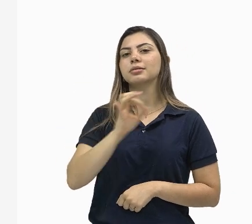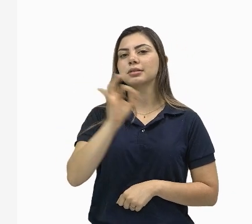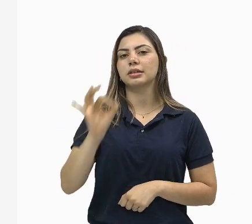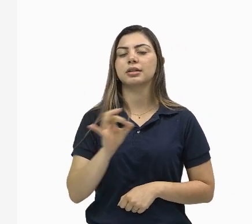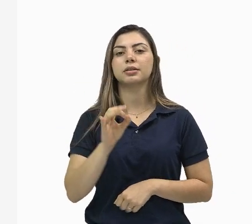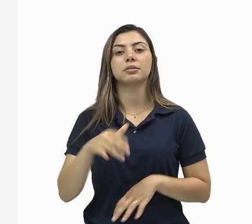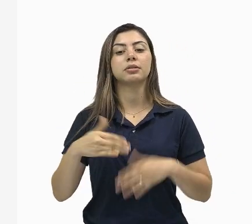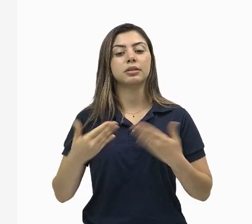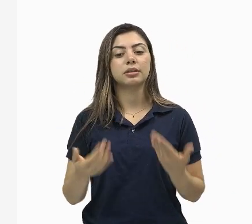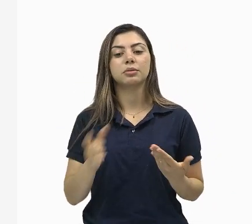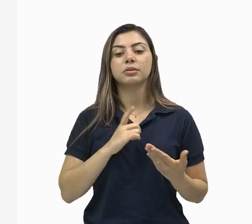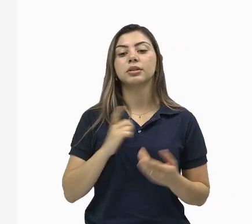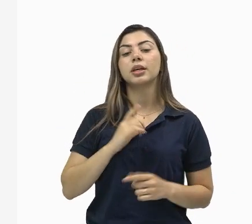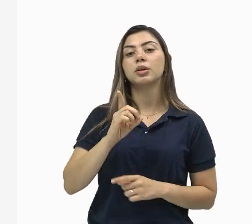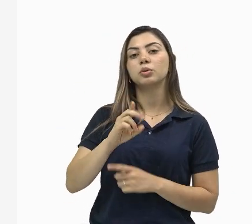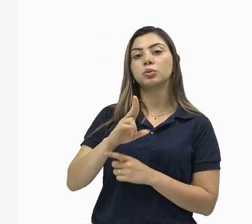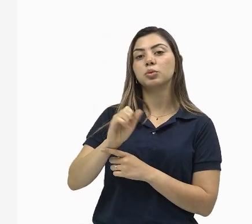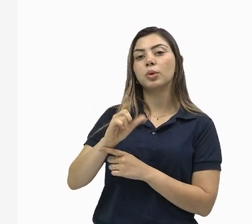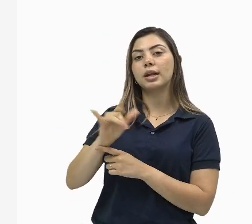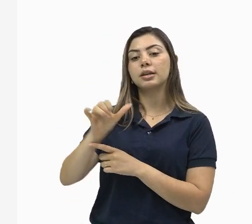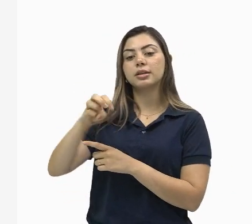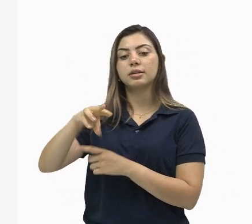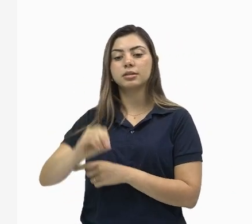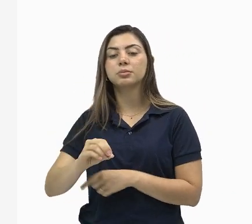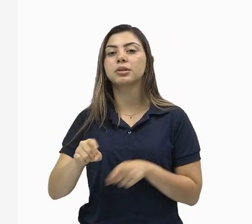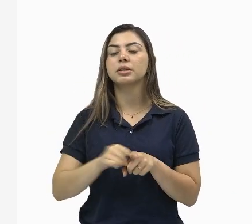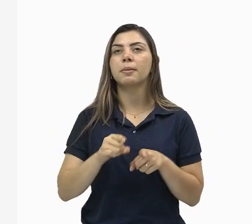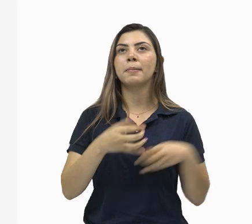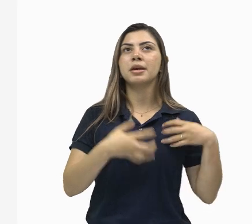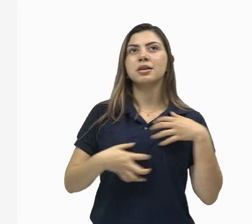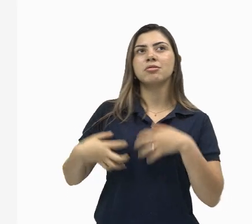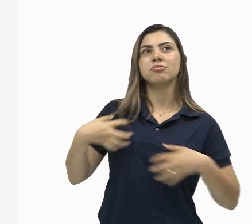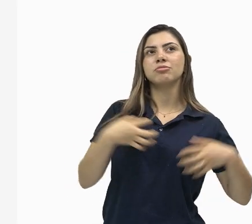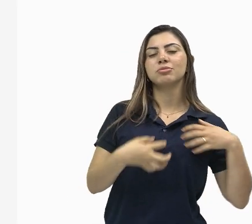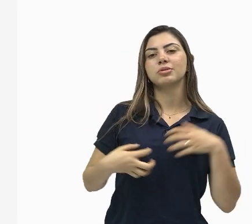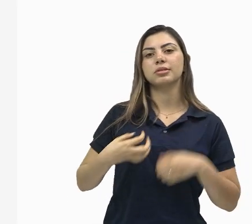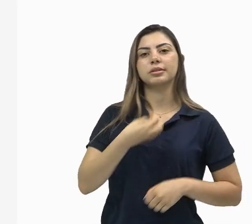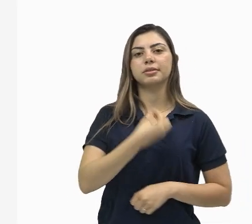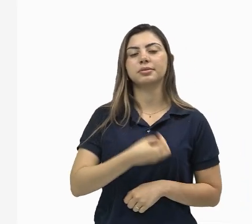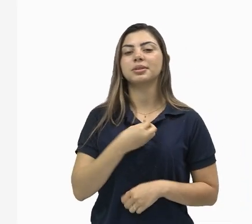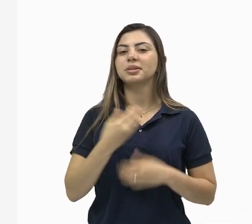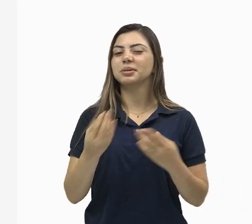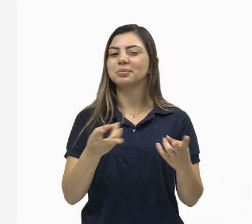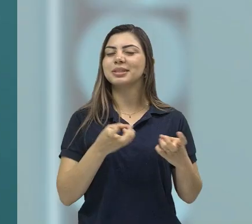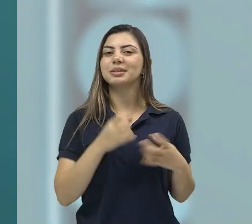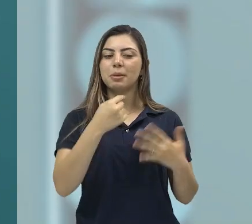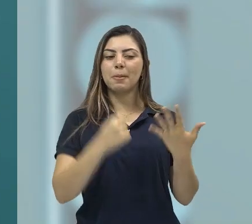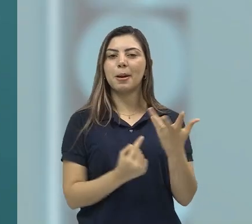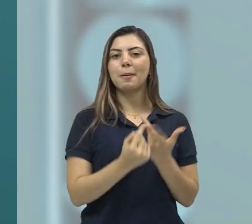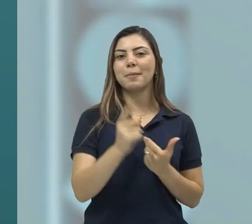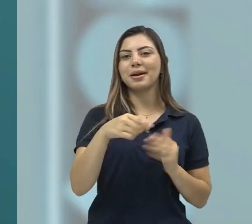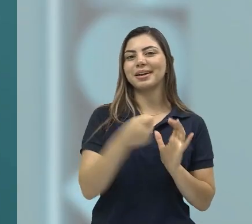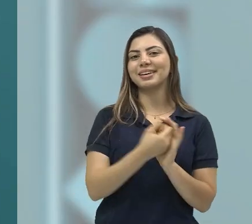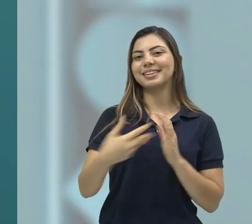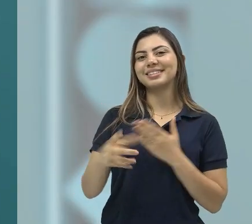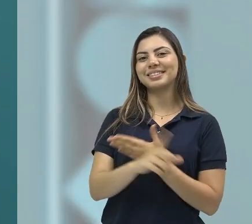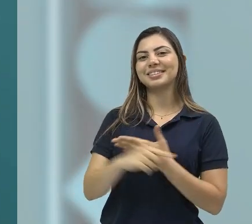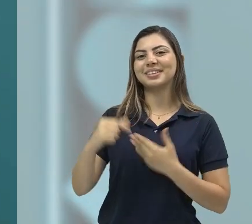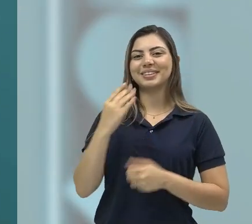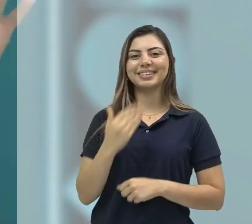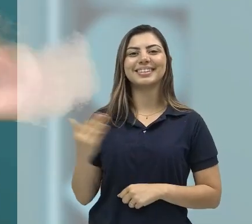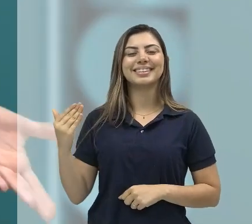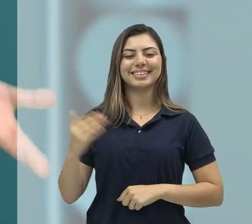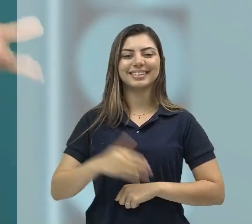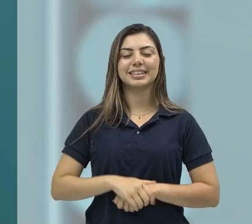ter, e, por fim, a angústia existencial. Então, essas são as características aí do nosso Milton Ratum, tá